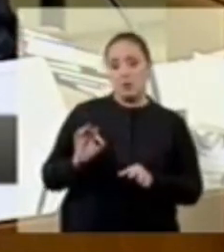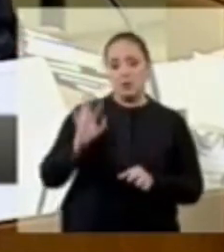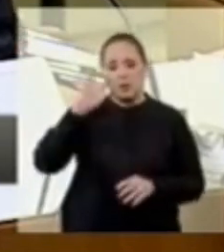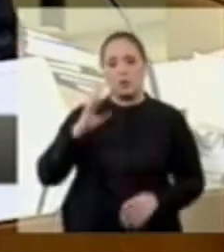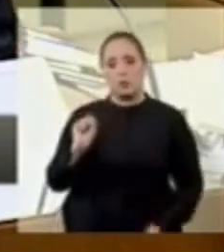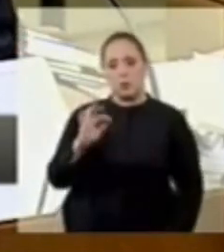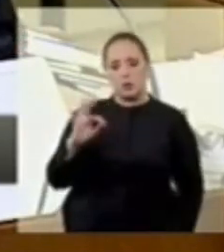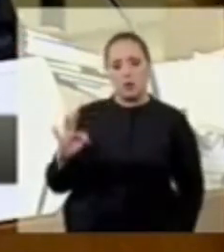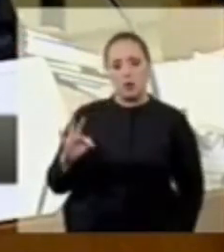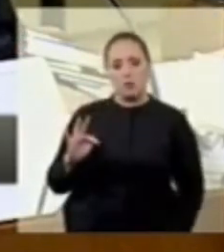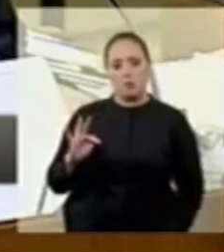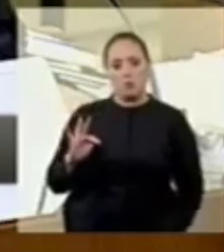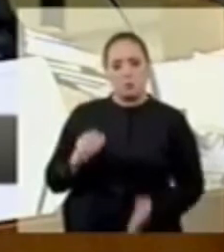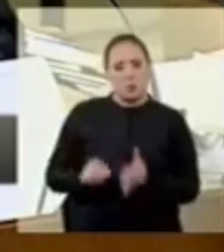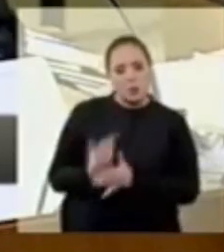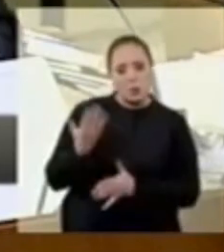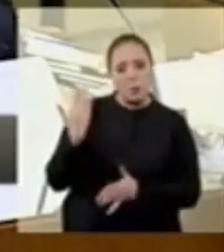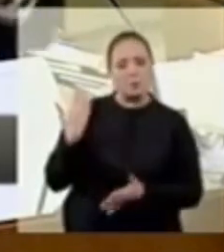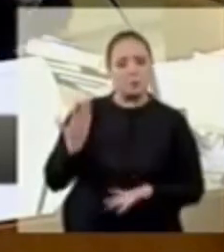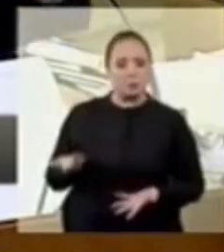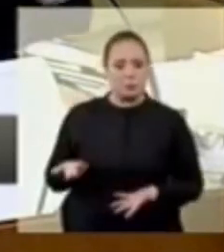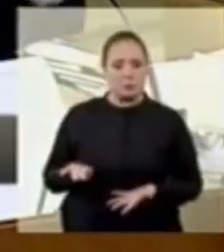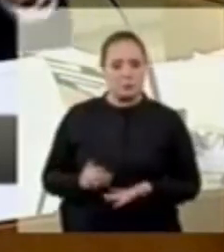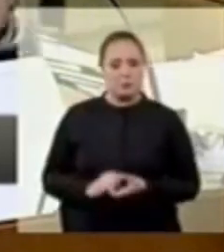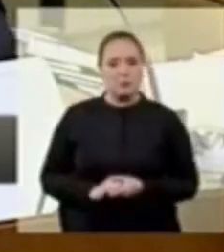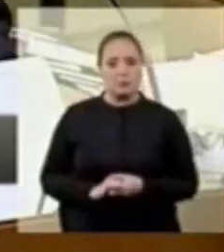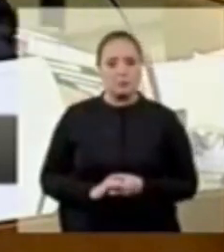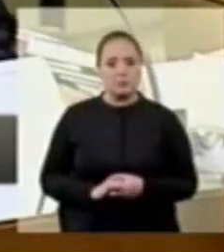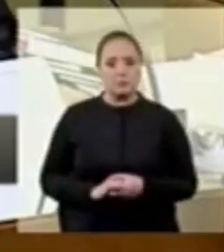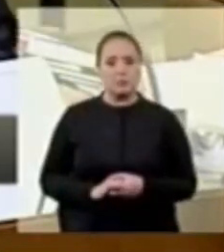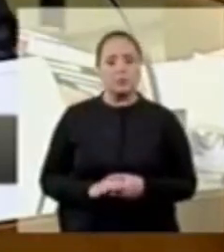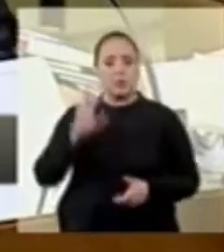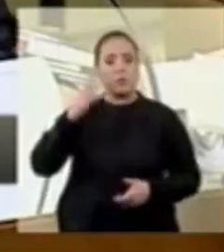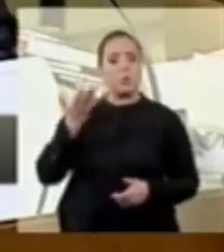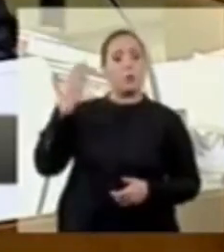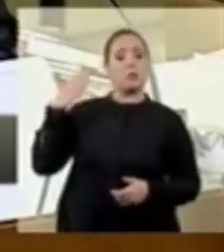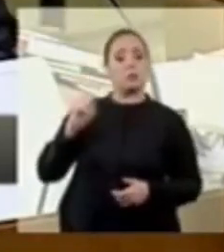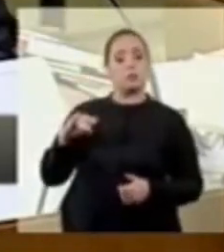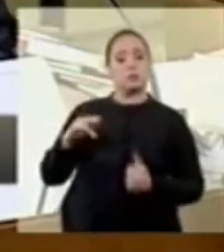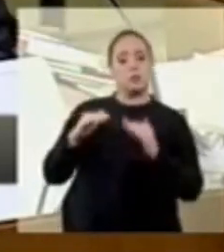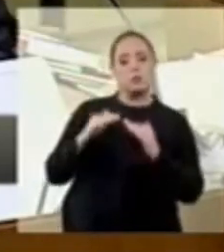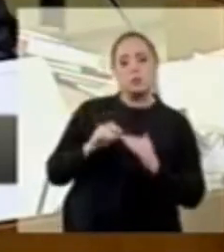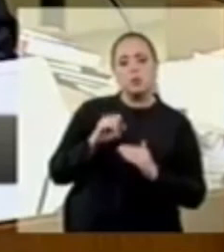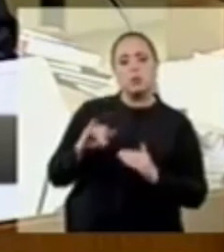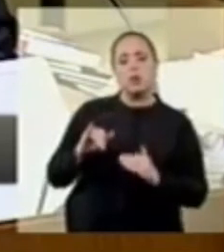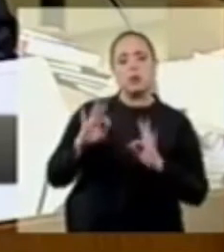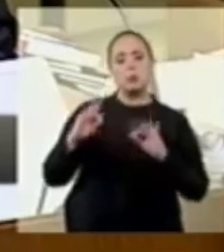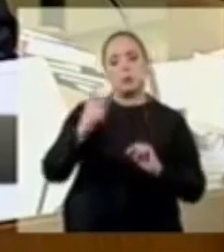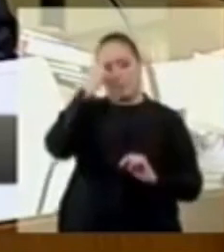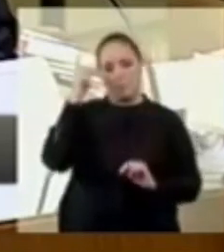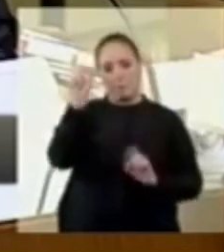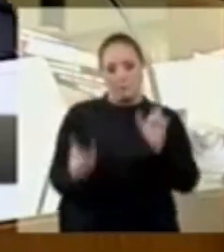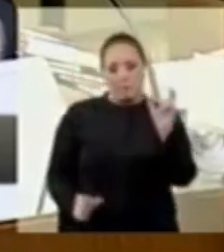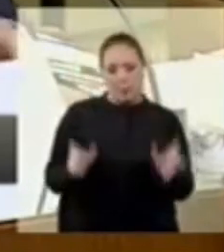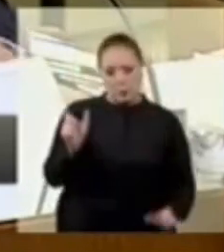fixou e que em tese deve se aplicar a todas as pessoas portanto